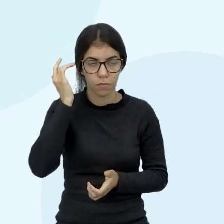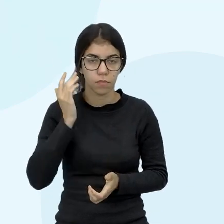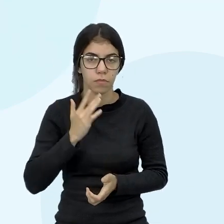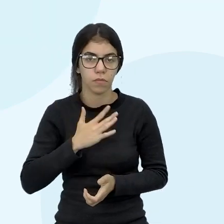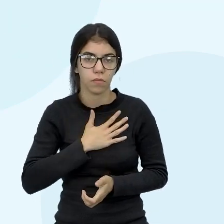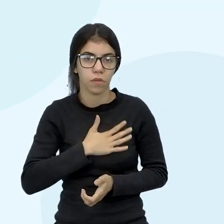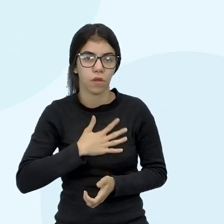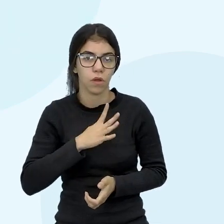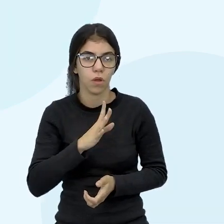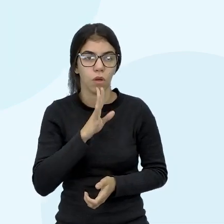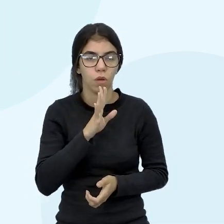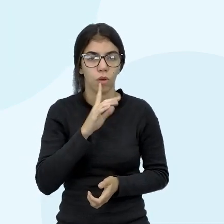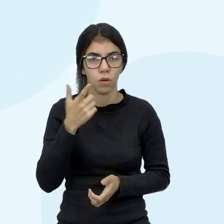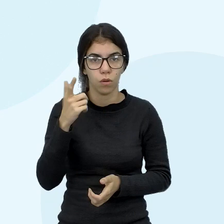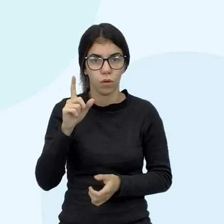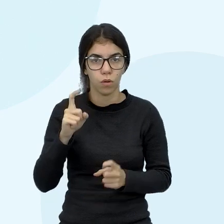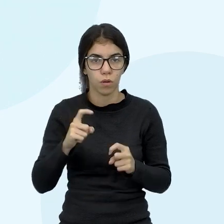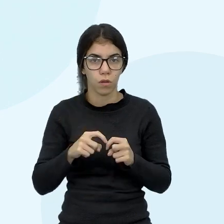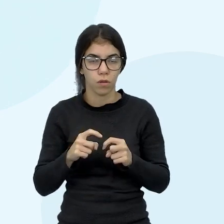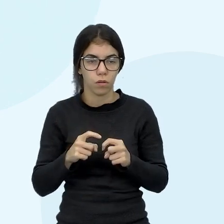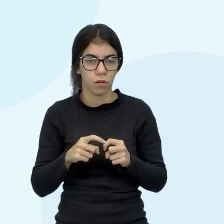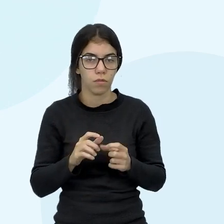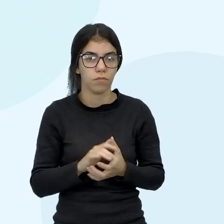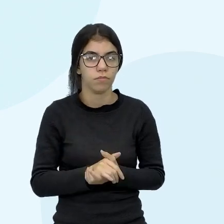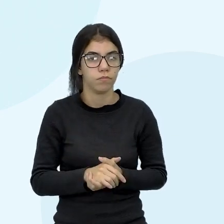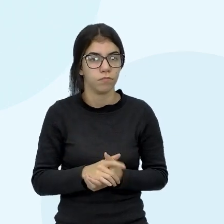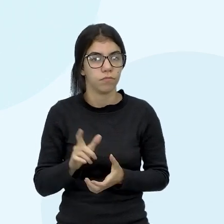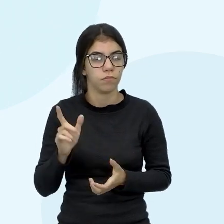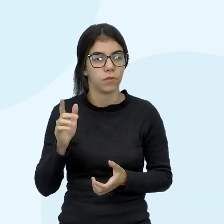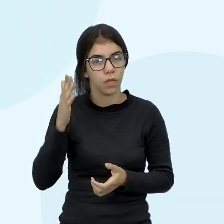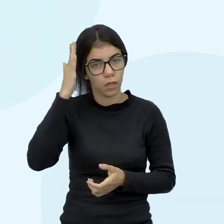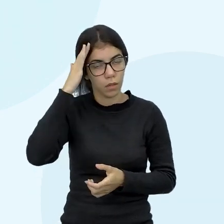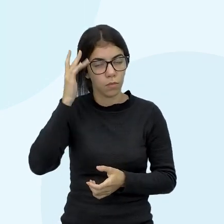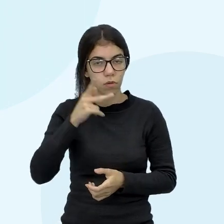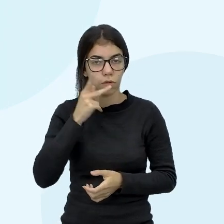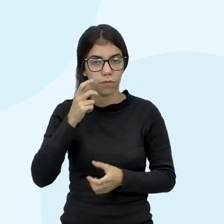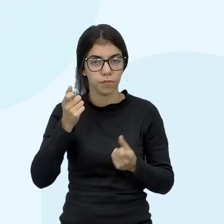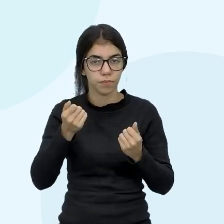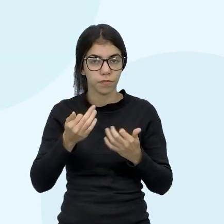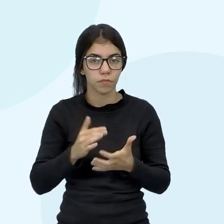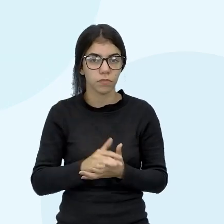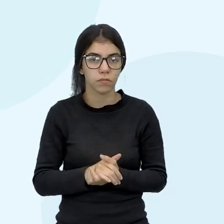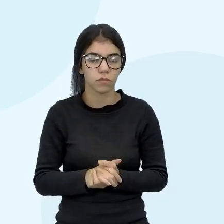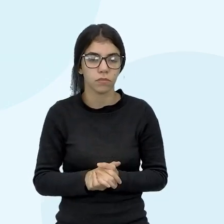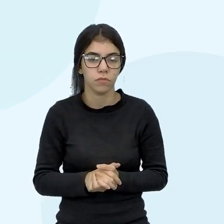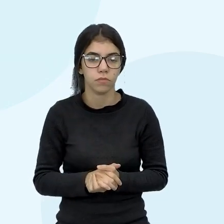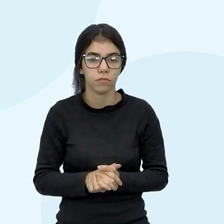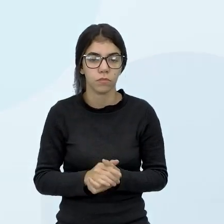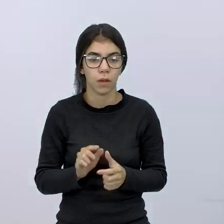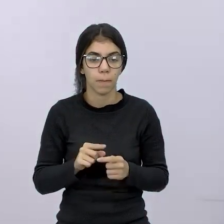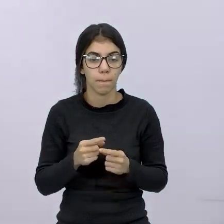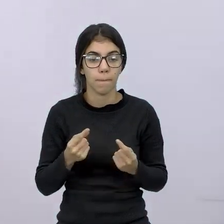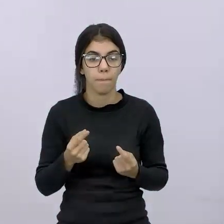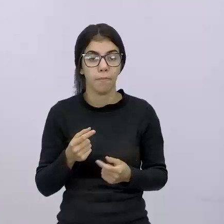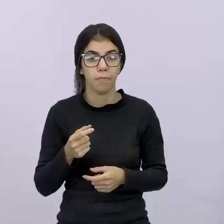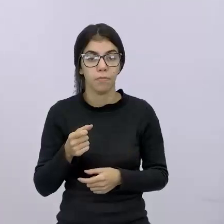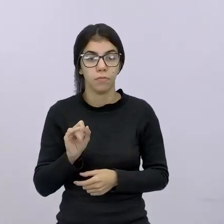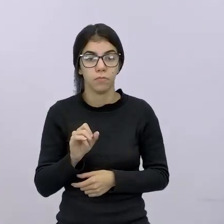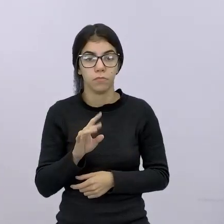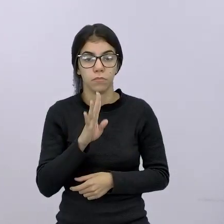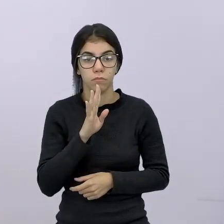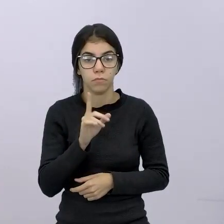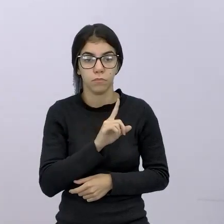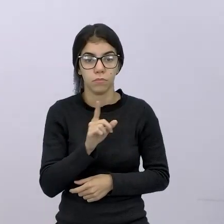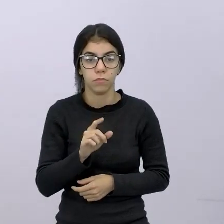conhecimento alternativo, essas medicinas alternativas, vai saber do que eu estou falando. Mas tudo bem, se você não conhece, eu vou falar então dessa ideia